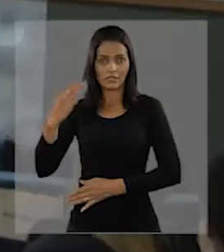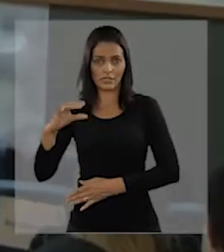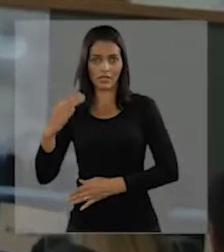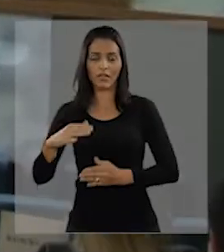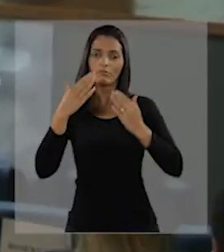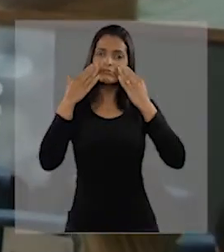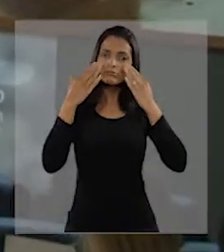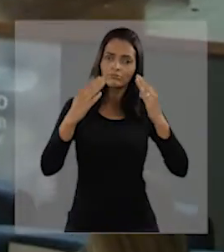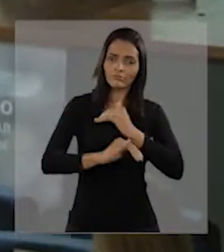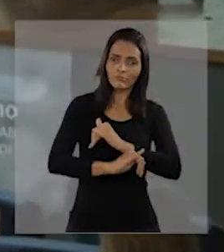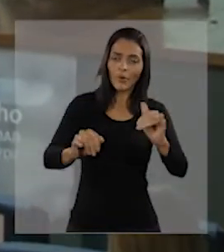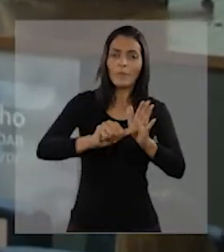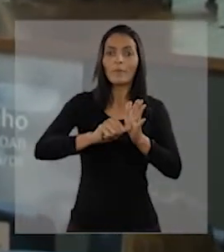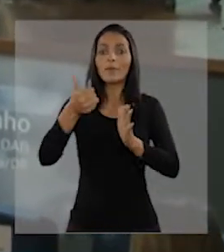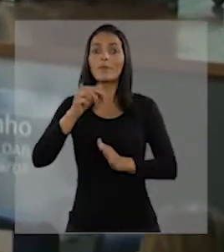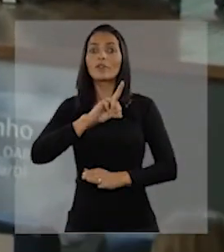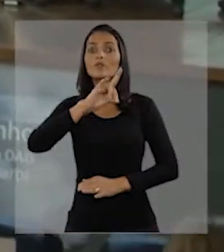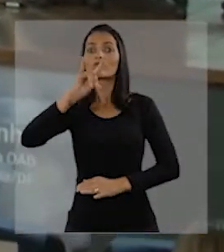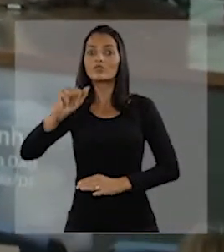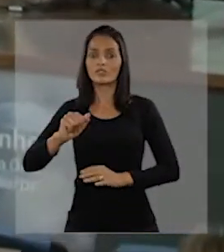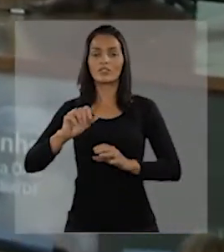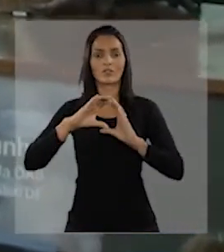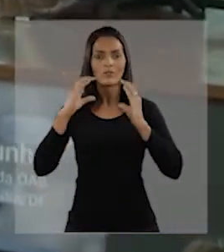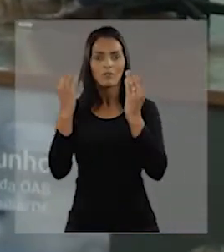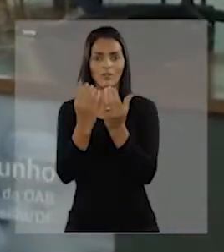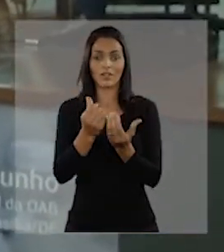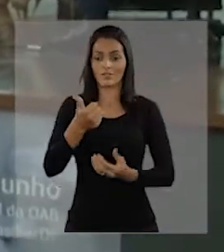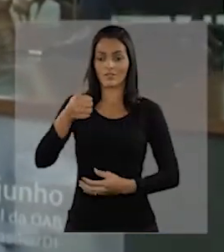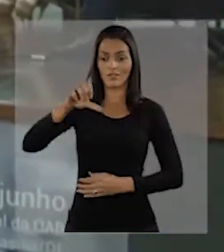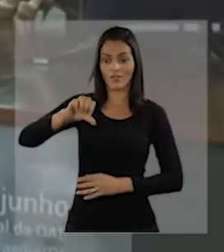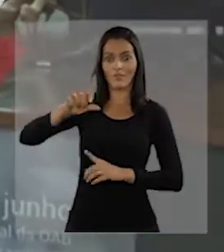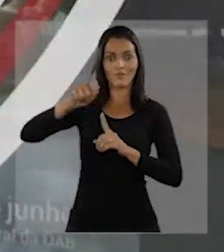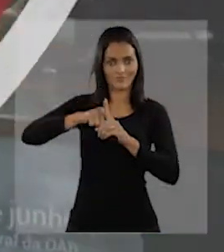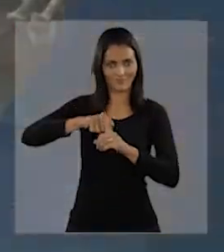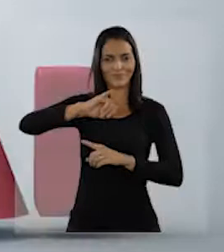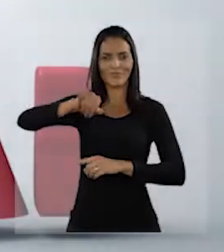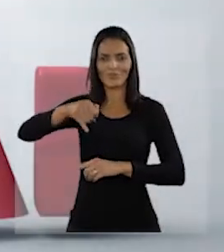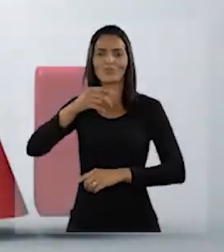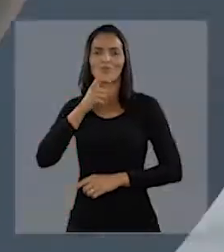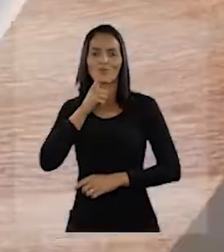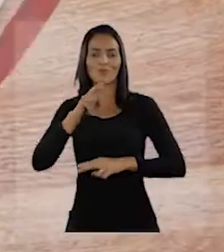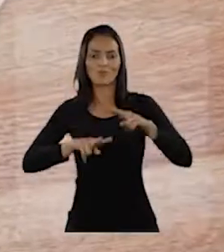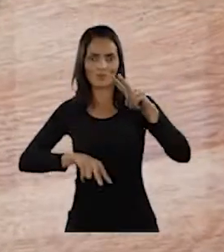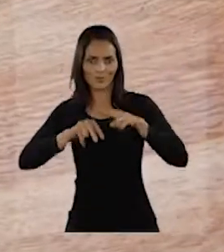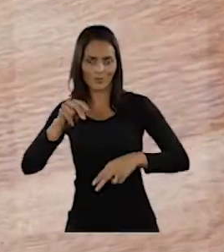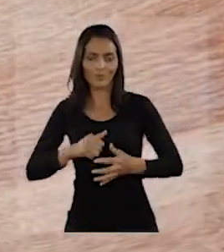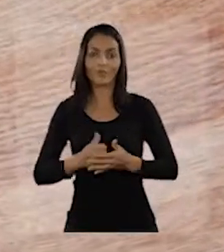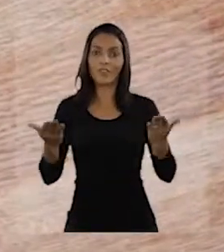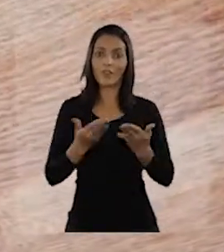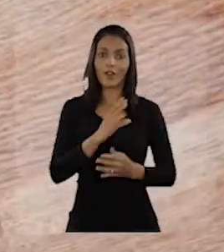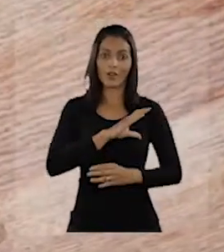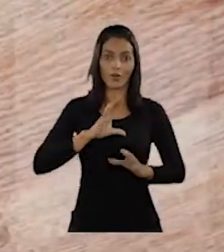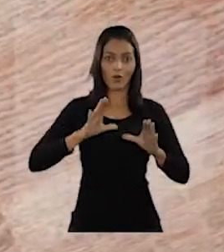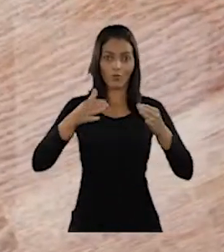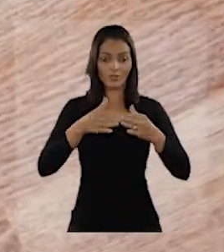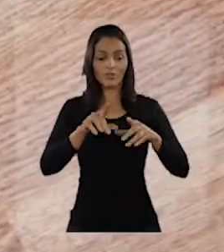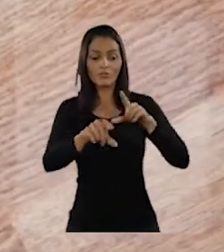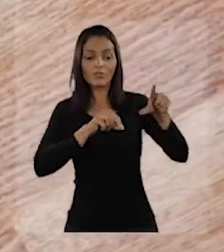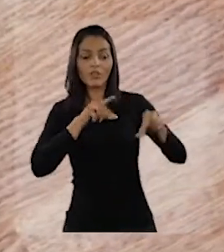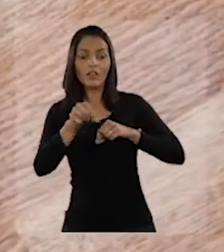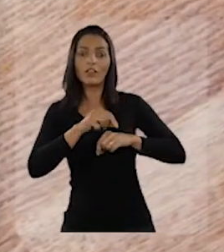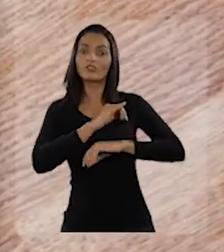para apresentação no primeiro dia do evento, em 19 de junho. Agora, a comissão divulgou as teses que